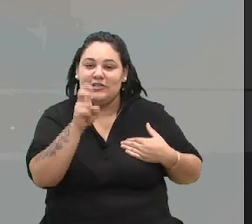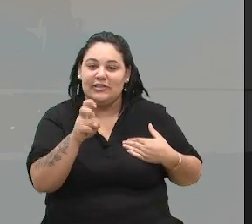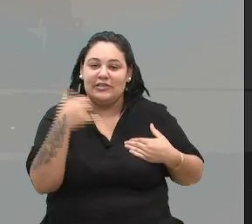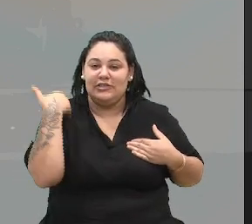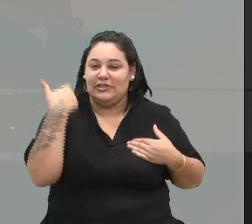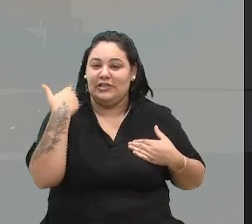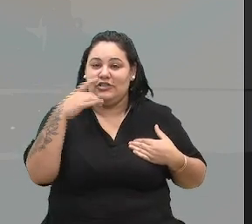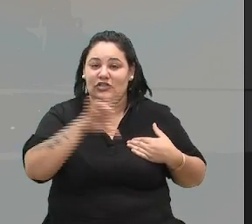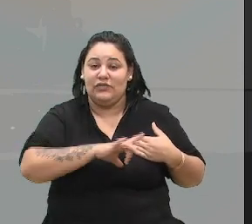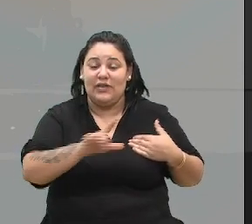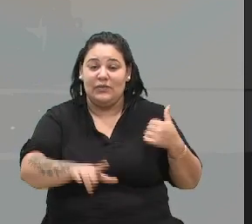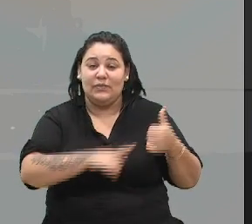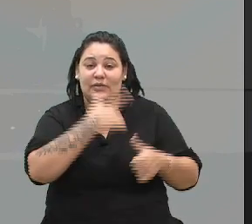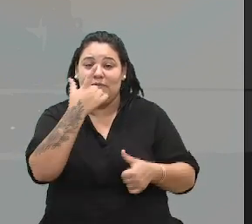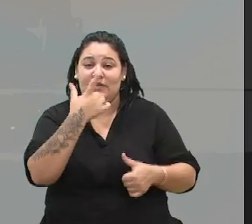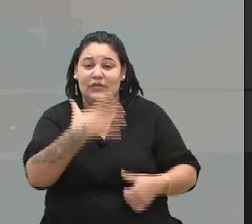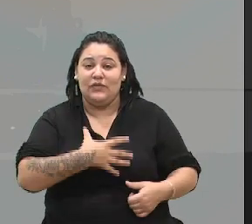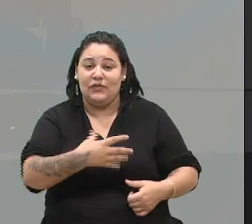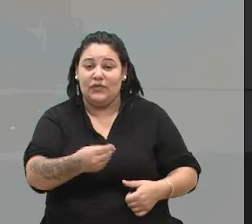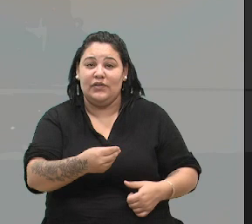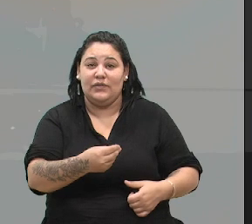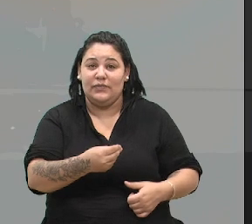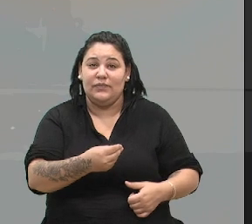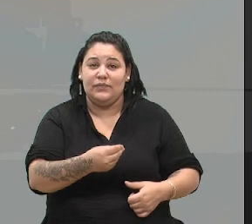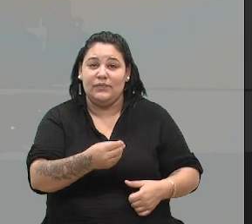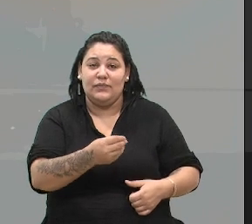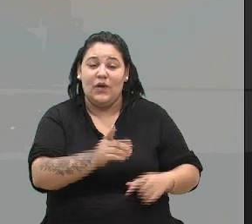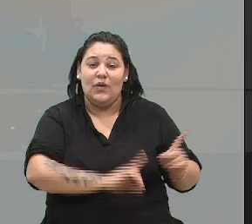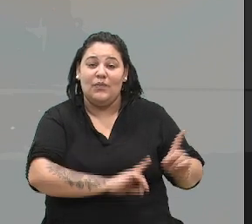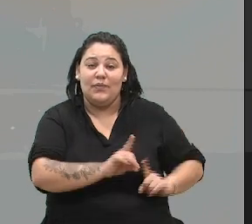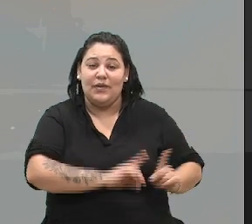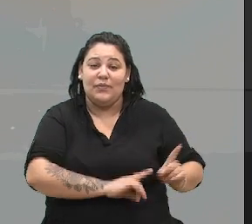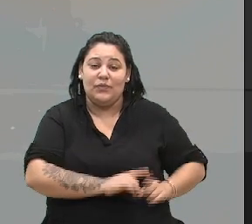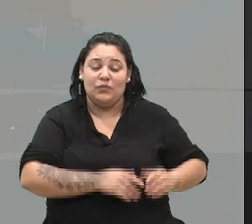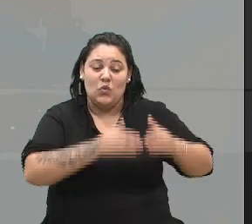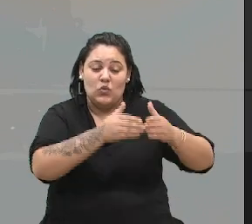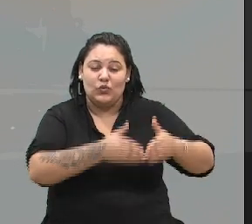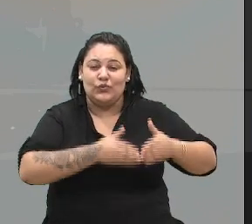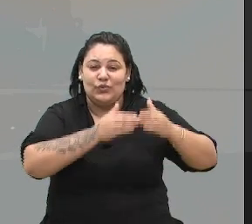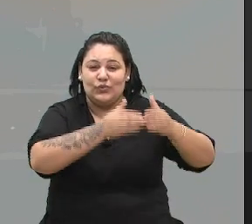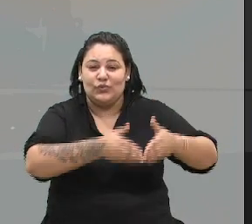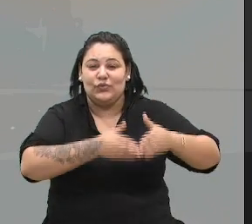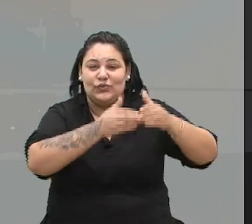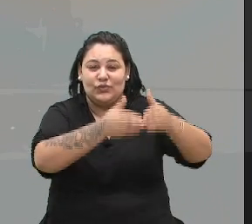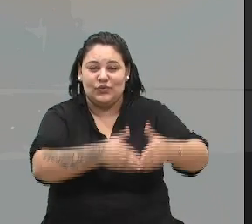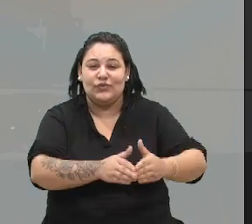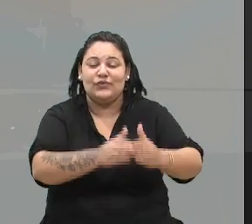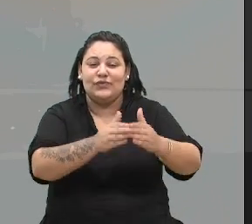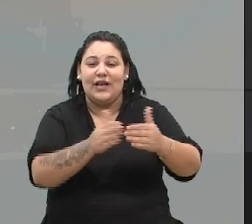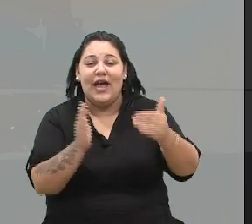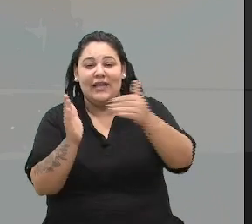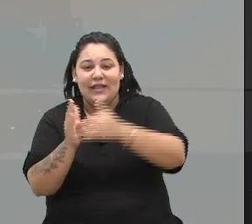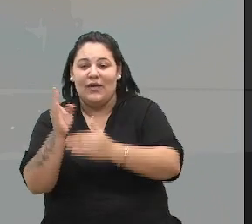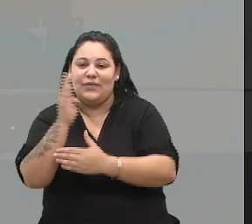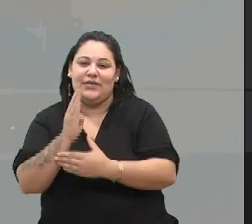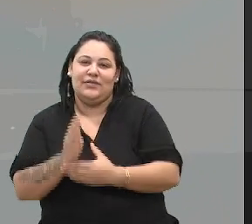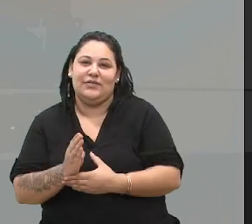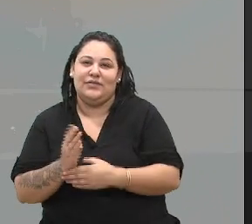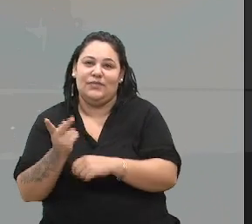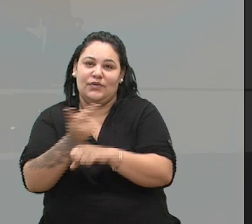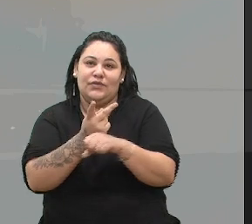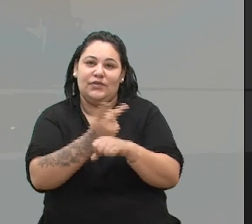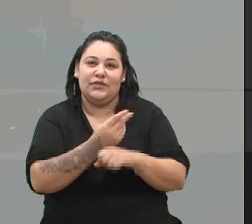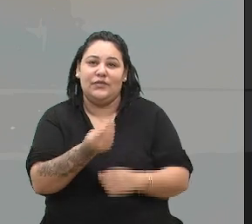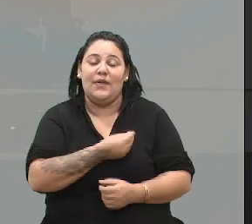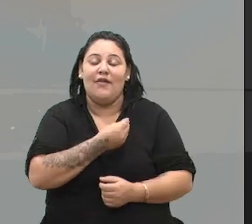seu primeiro filho, Primo Fantinel, no navio, vindo para o Brasil em busca de uma vida